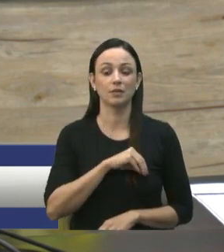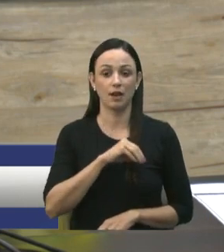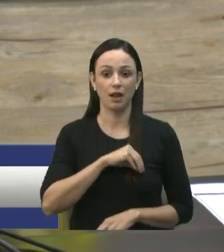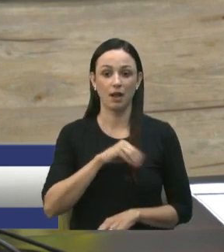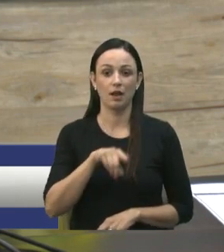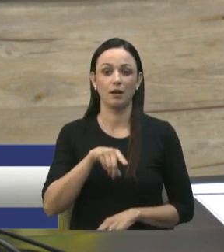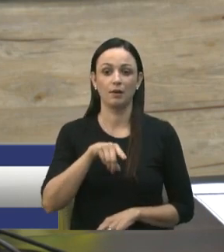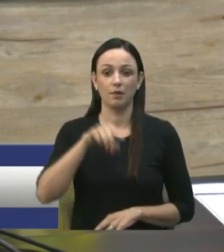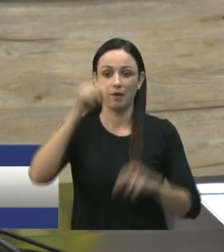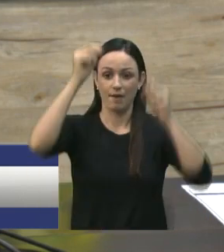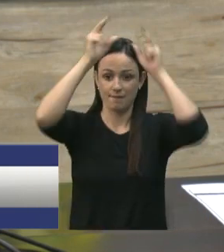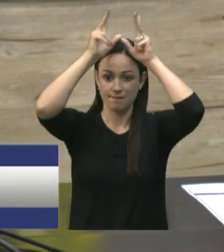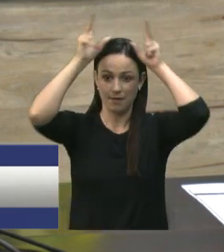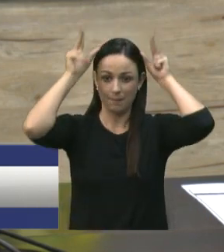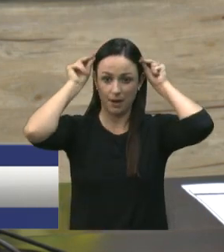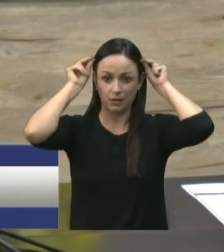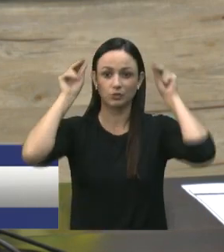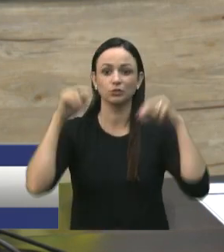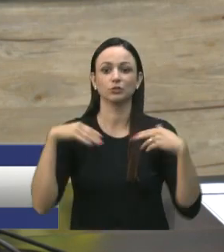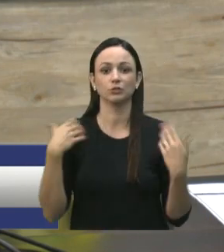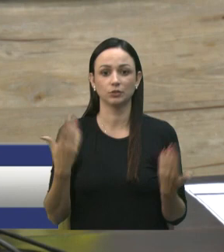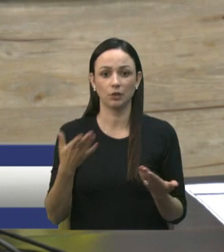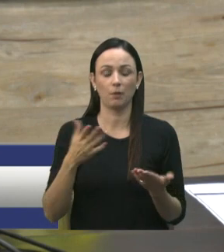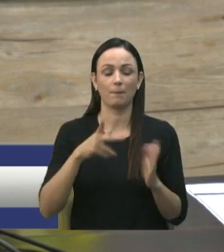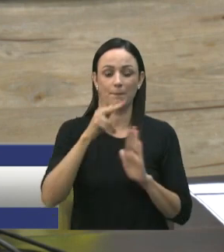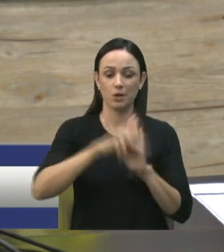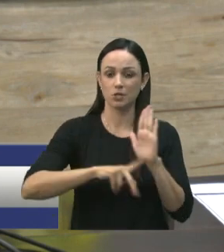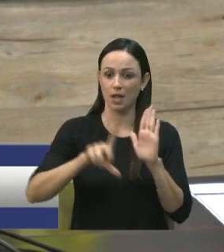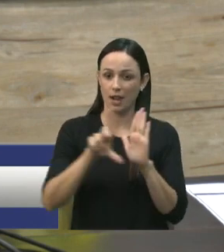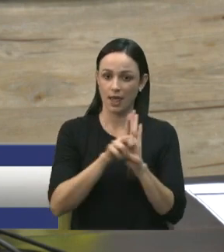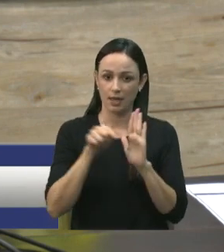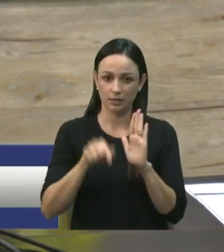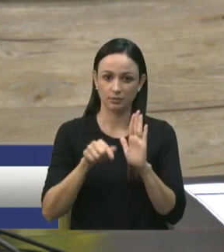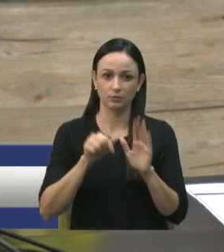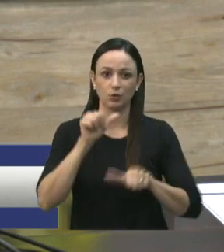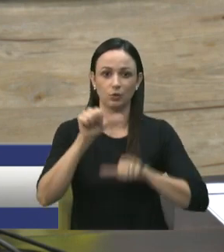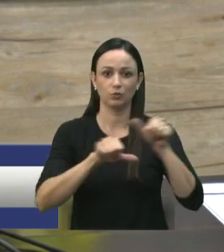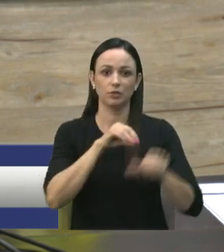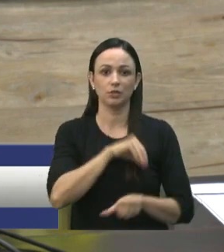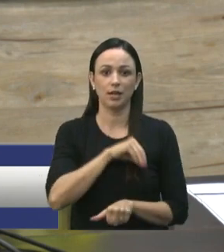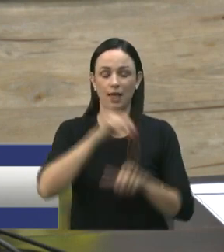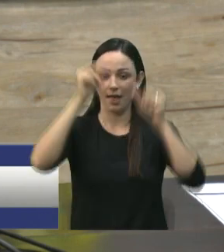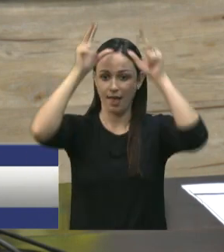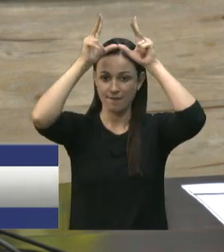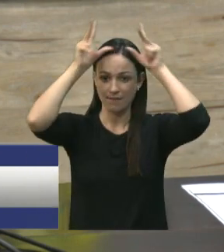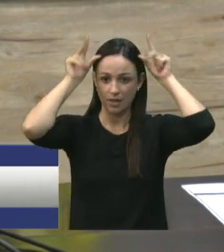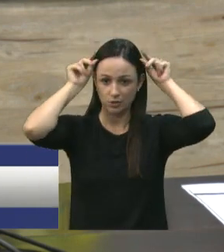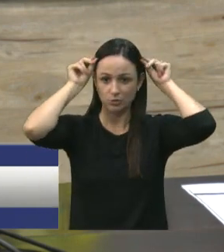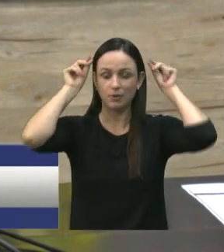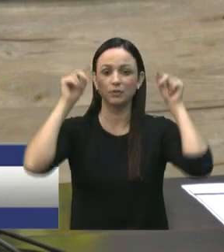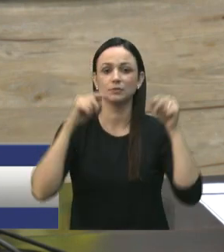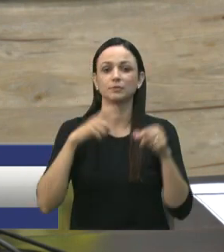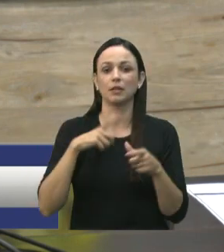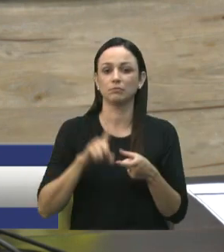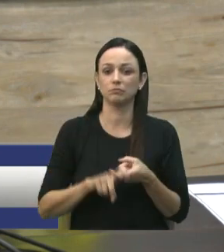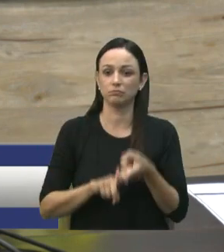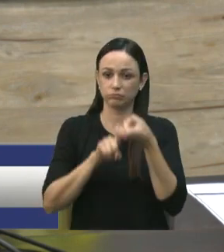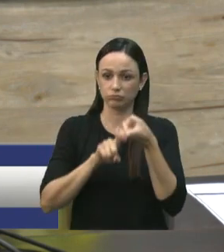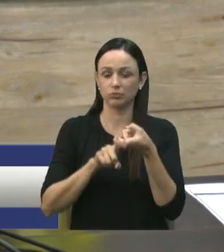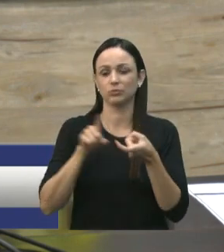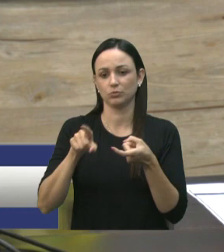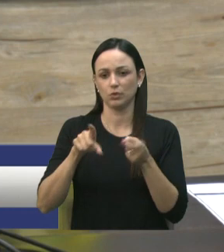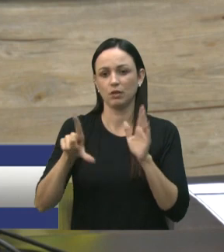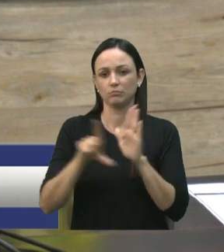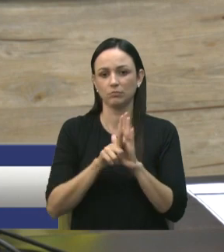verdade, o projeto de lei que alterou o piso da enfermagem está suspenso a sua execução, a